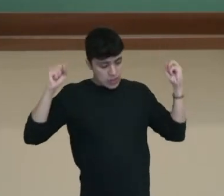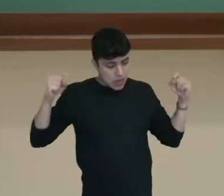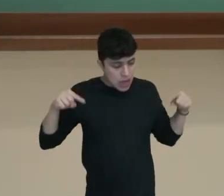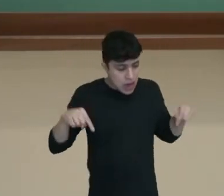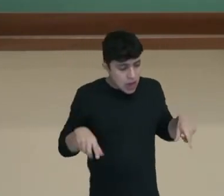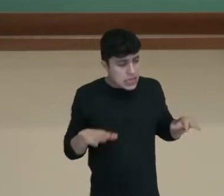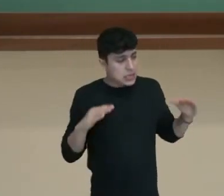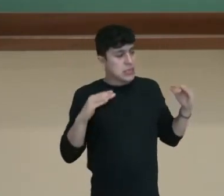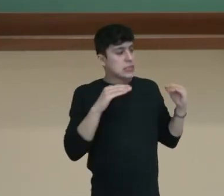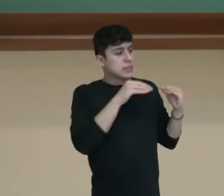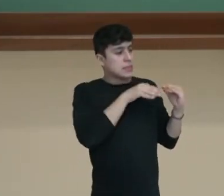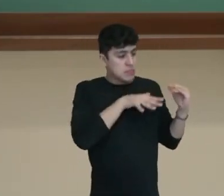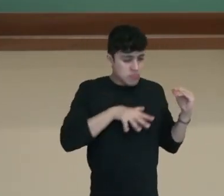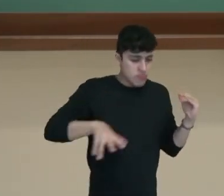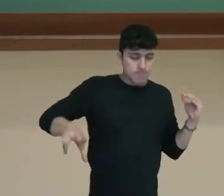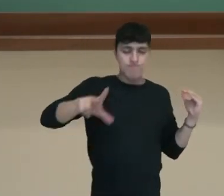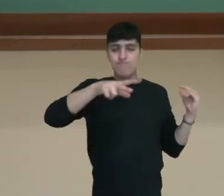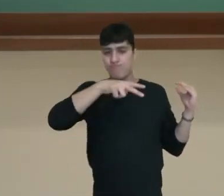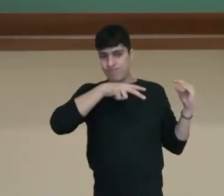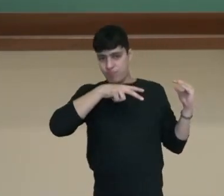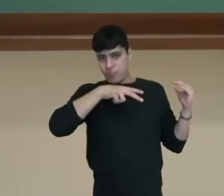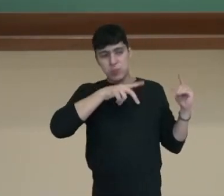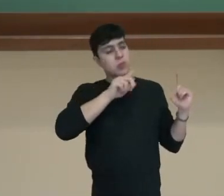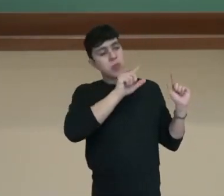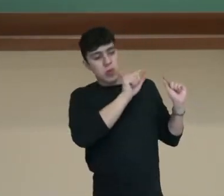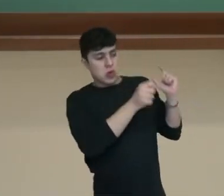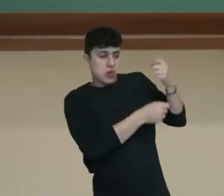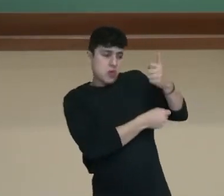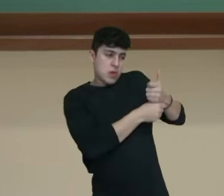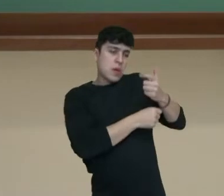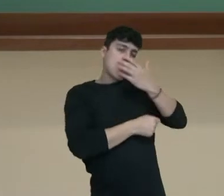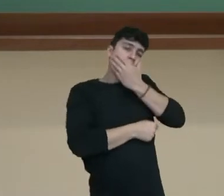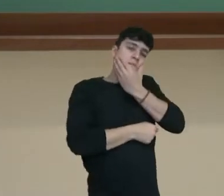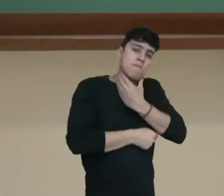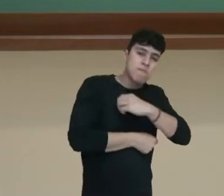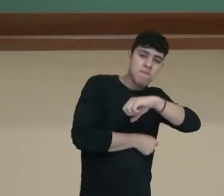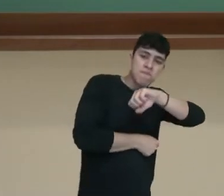espaço privado, né? Tem um dono, meus pais são